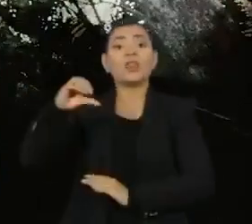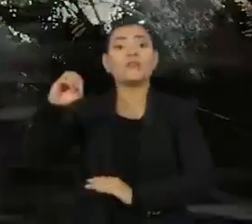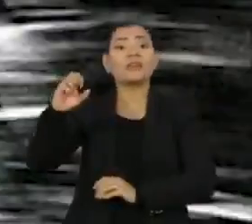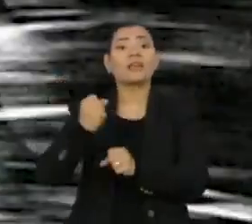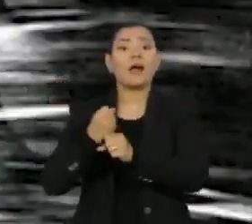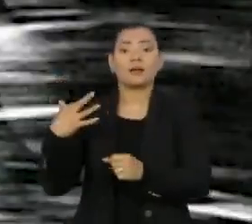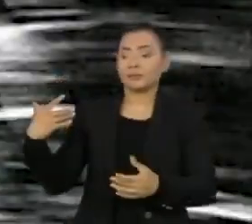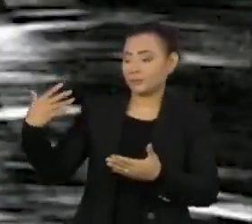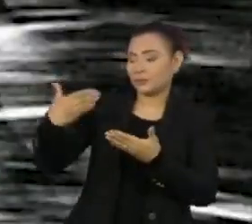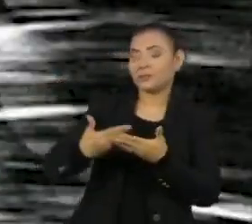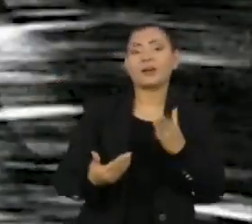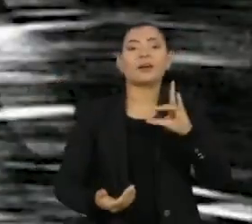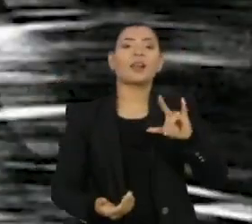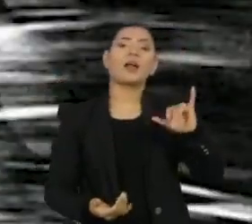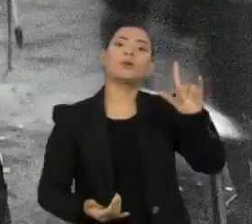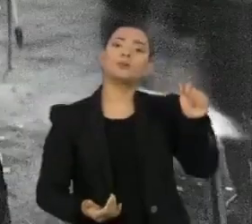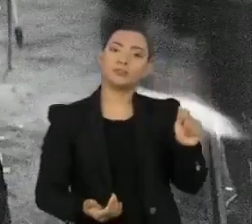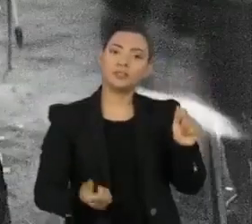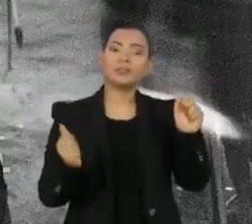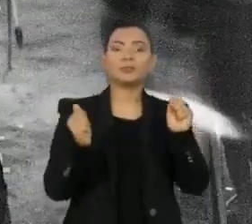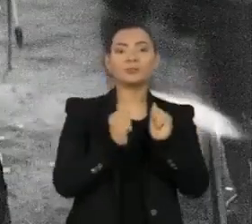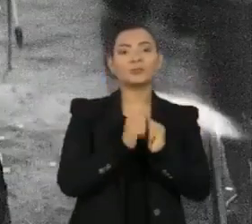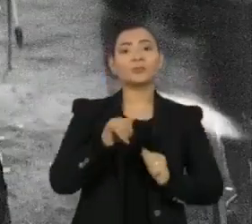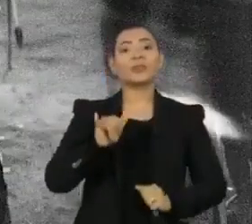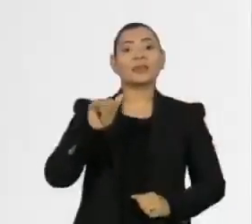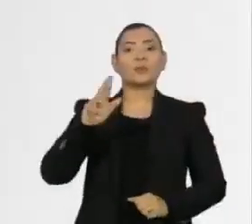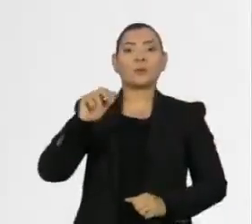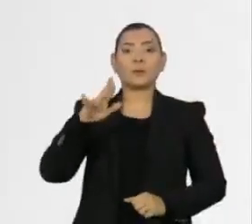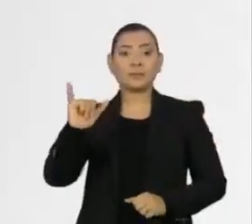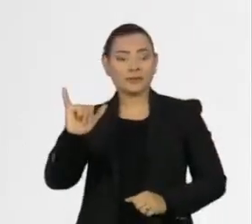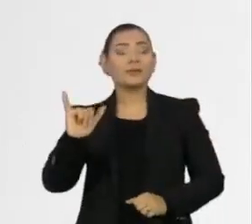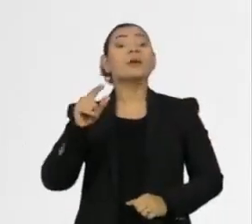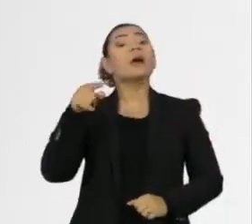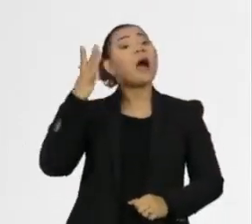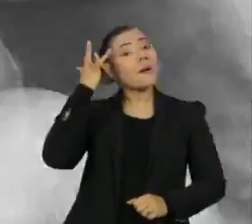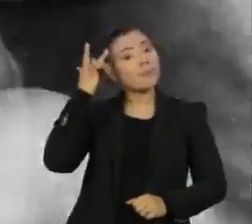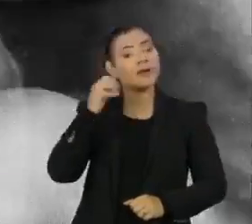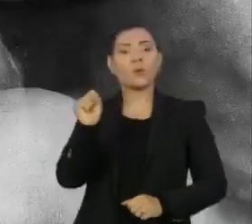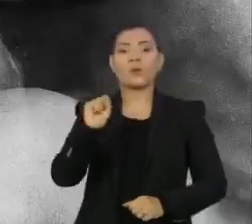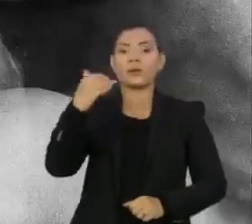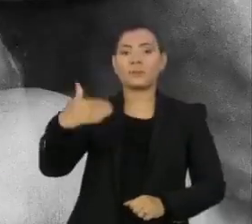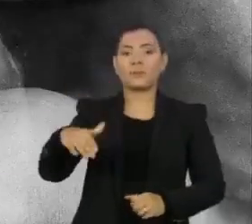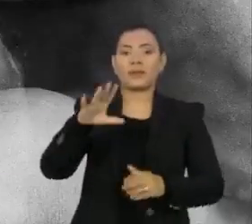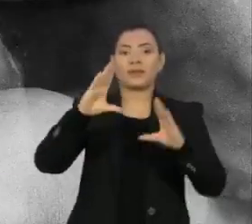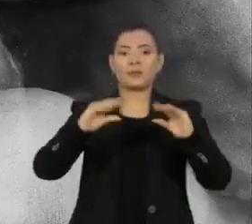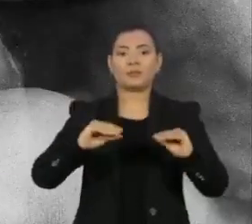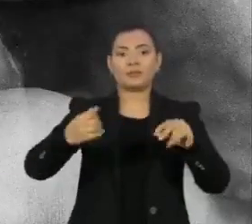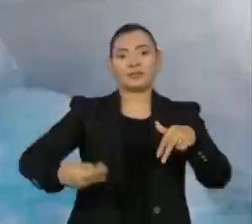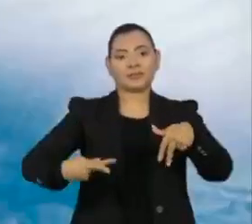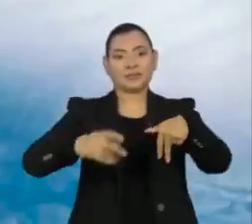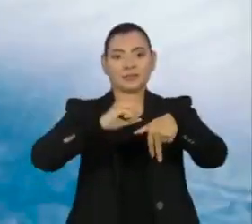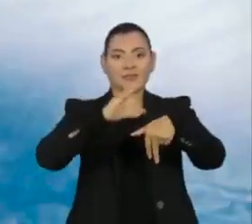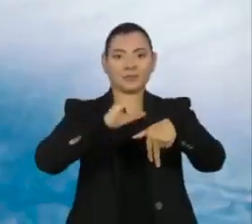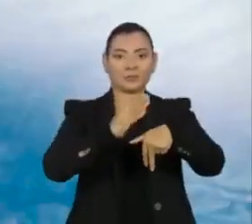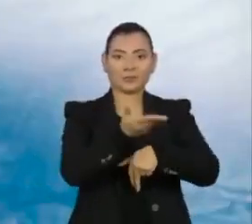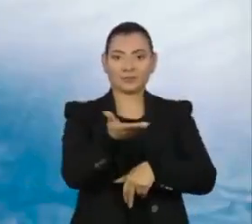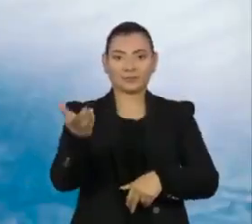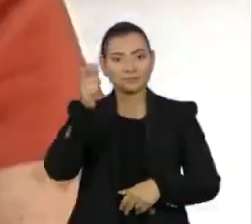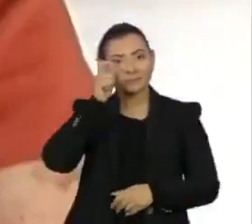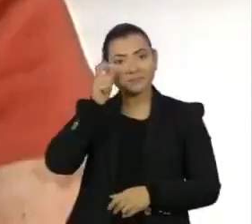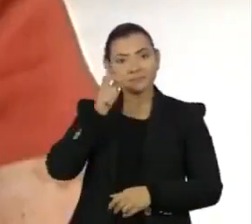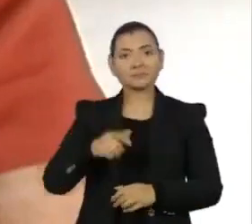Andujar, Uma Vida com Zianomami, vai ao ar amanhã, a partir das 8h30 da noite, aqui na TV Cultura. Eu estava à